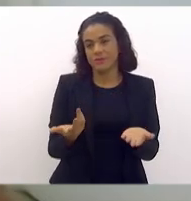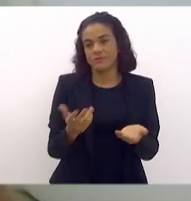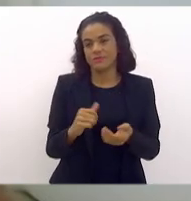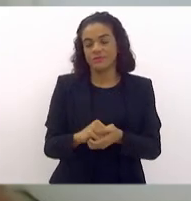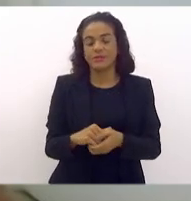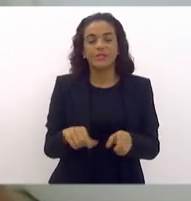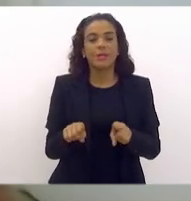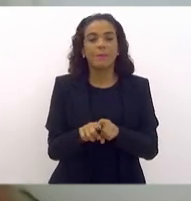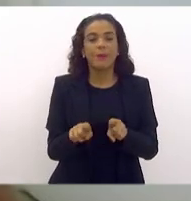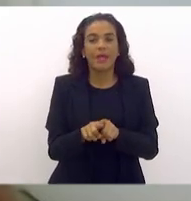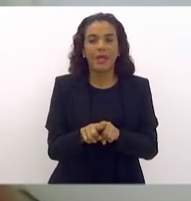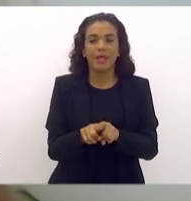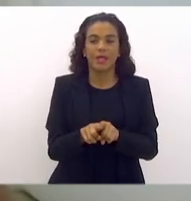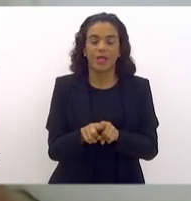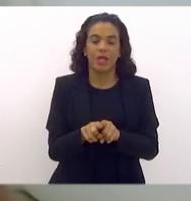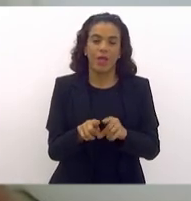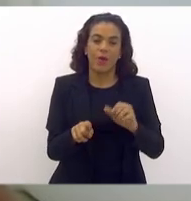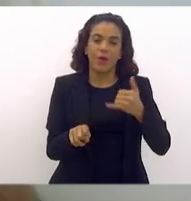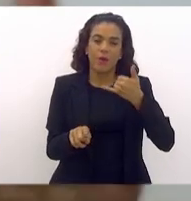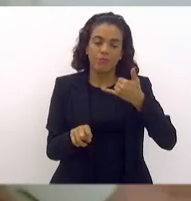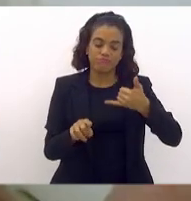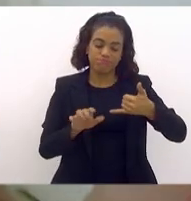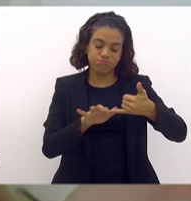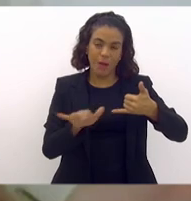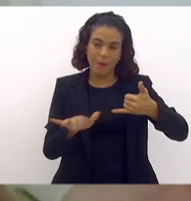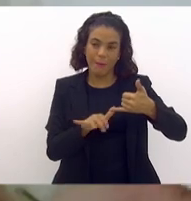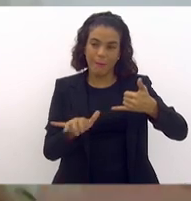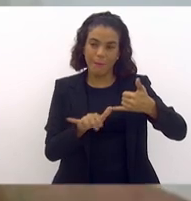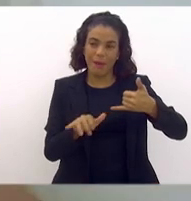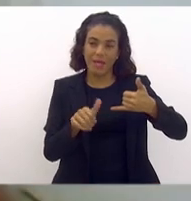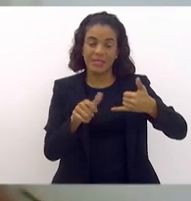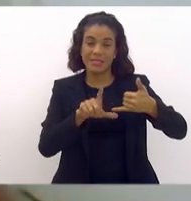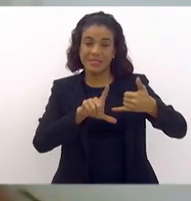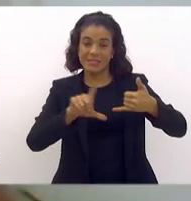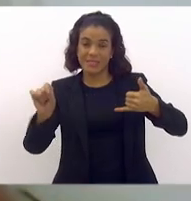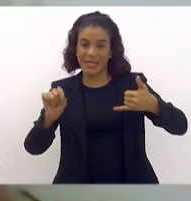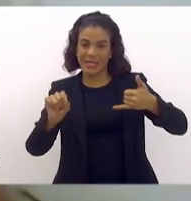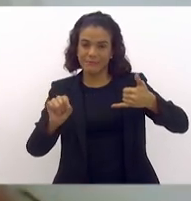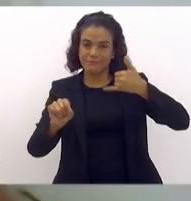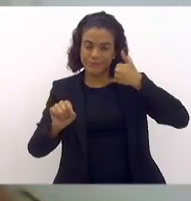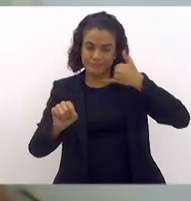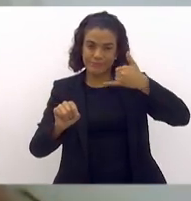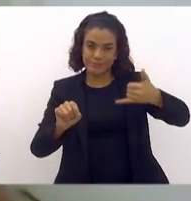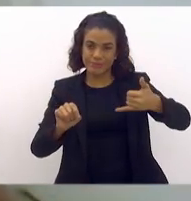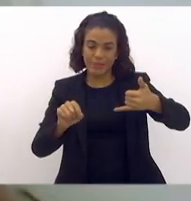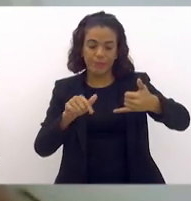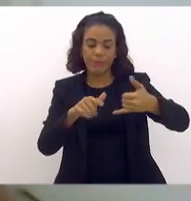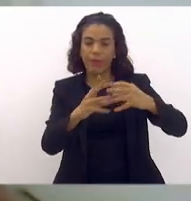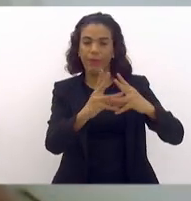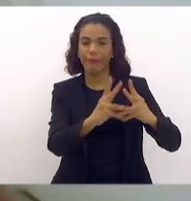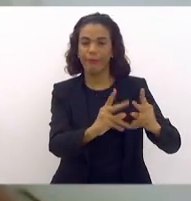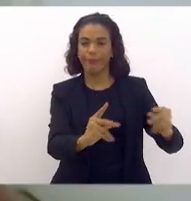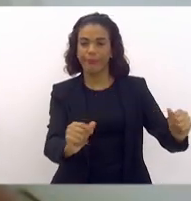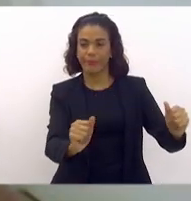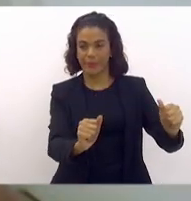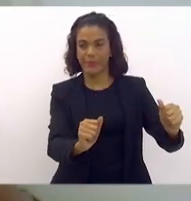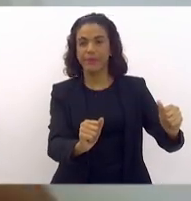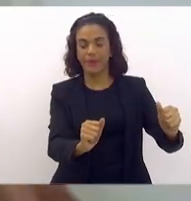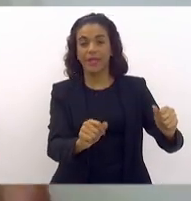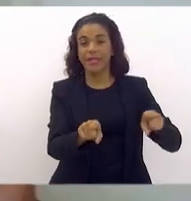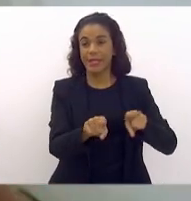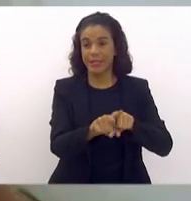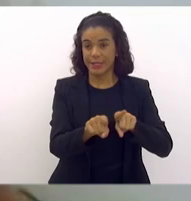Sem dúvida, o Disque 100, ele, nos últimos anos, perdeu, porque ele foi desmontado e foi,